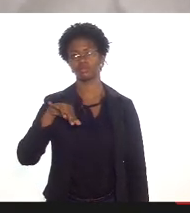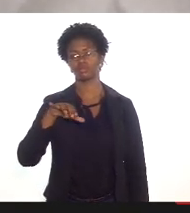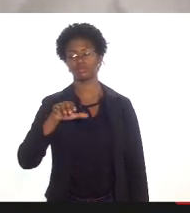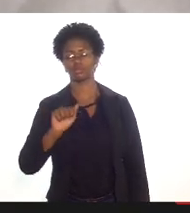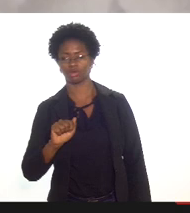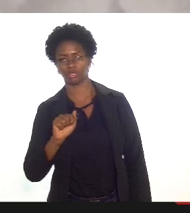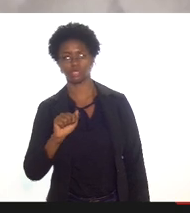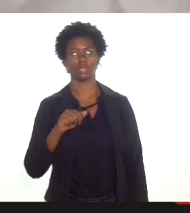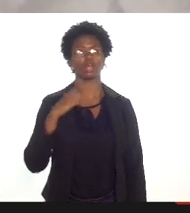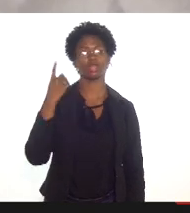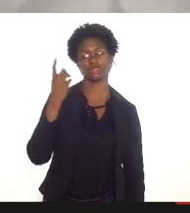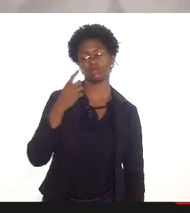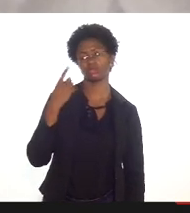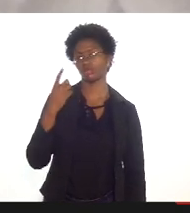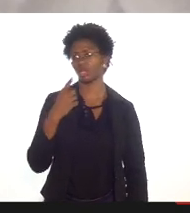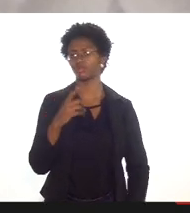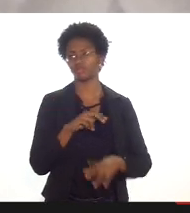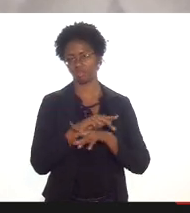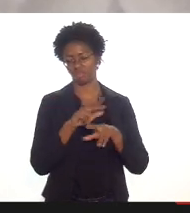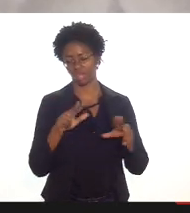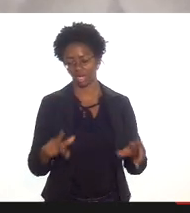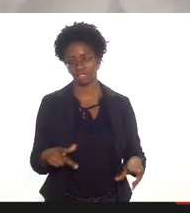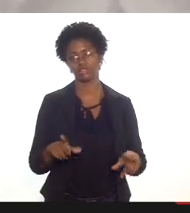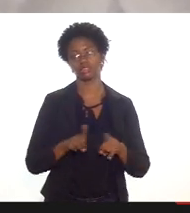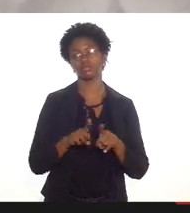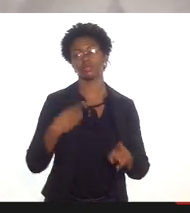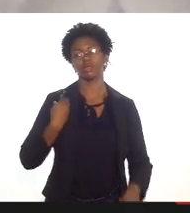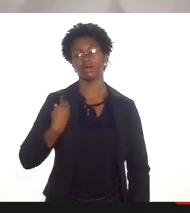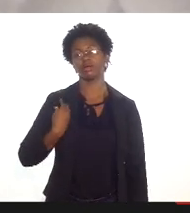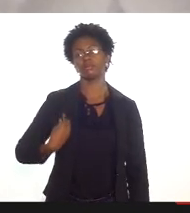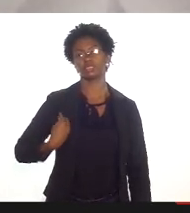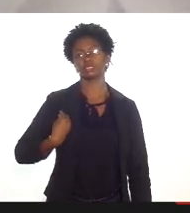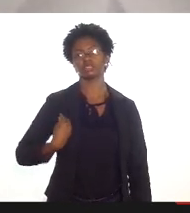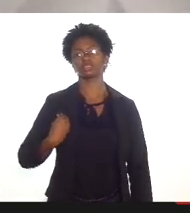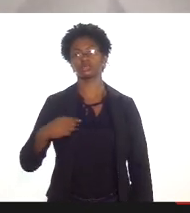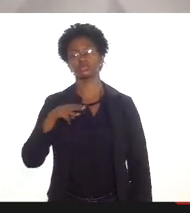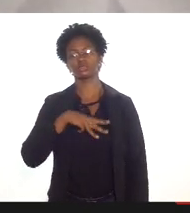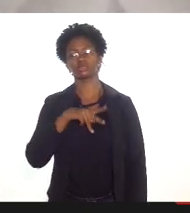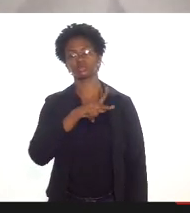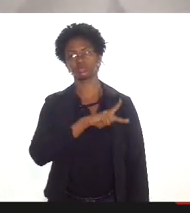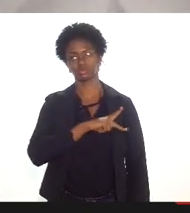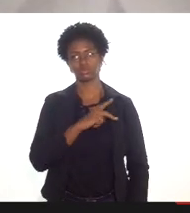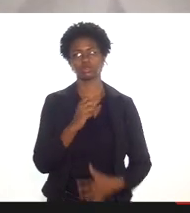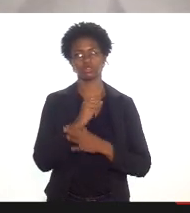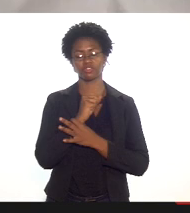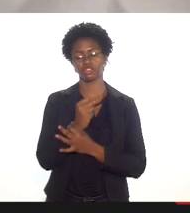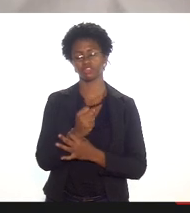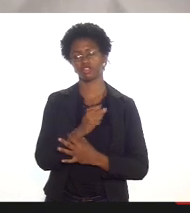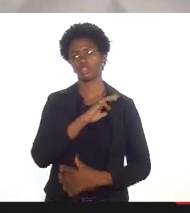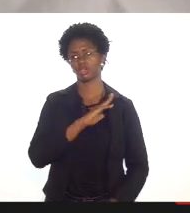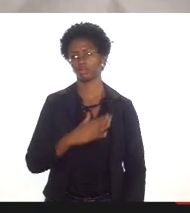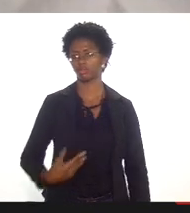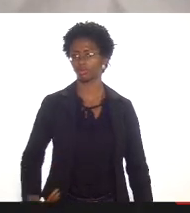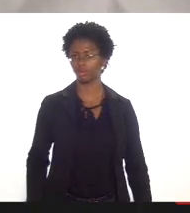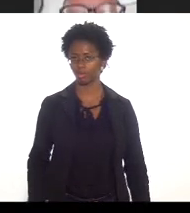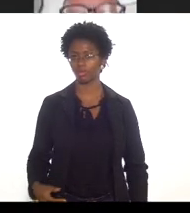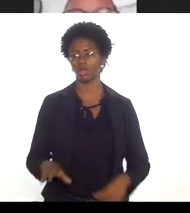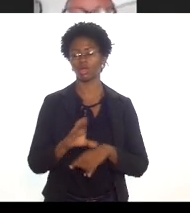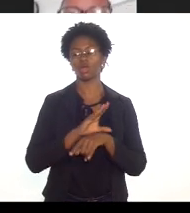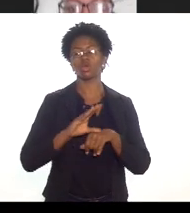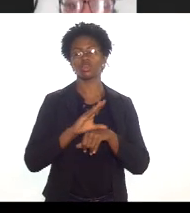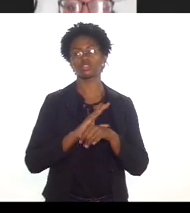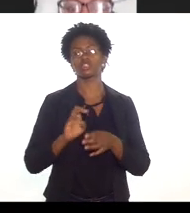Francisco. Agradecer aqui a presença do Ministério Público, da Defensoria Pública, do Conselho Estadual de Saúde,